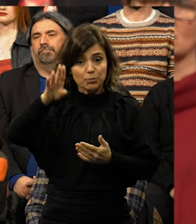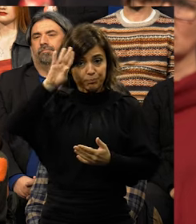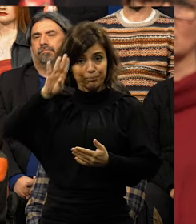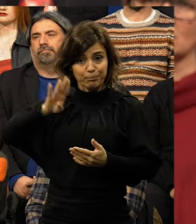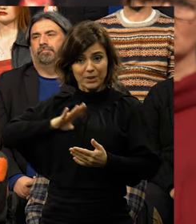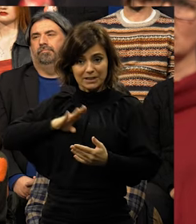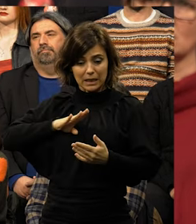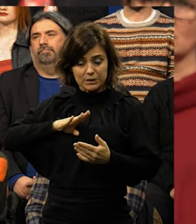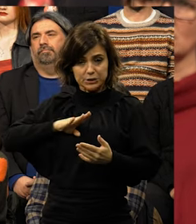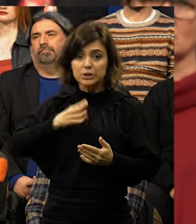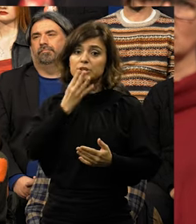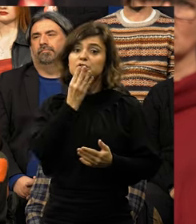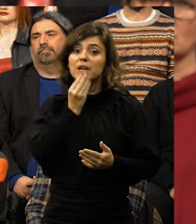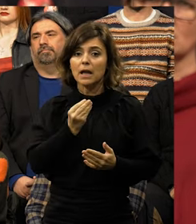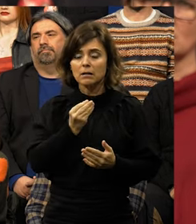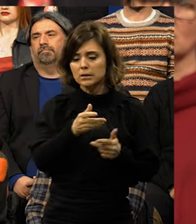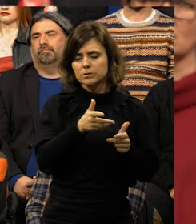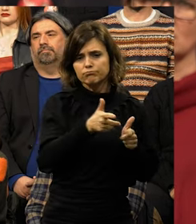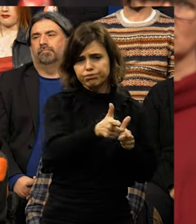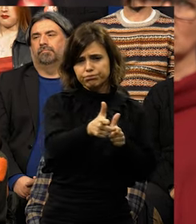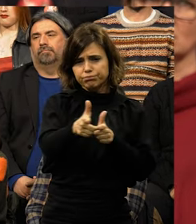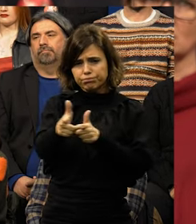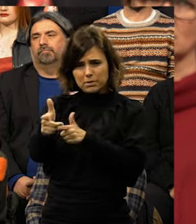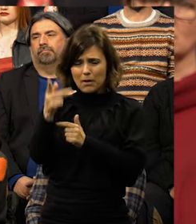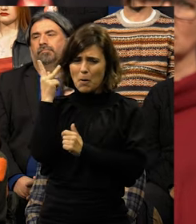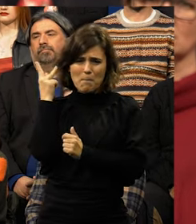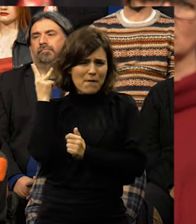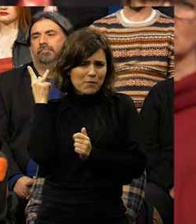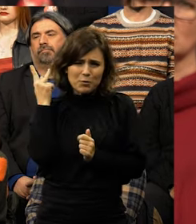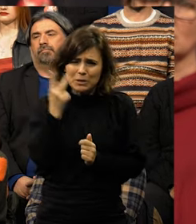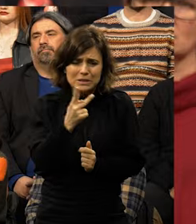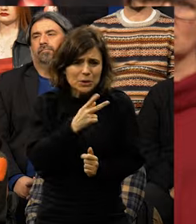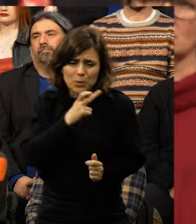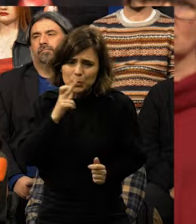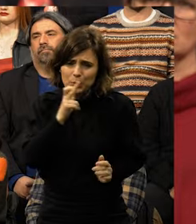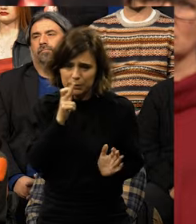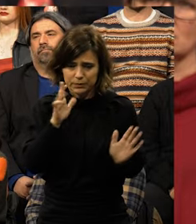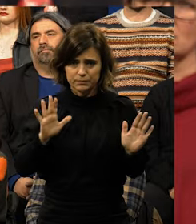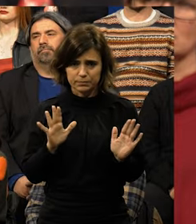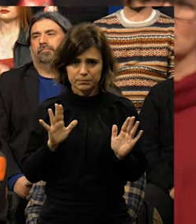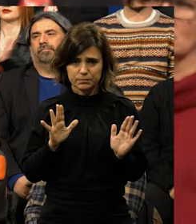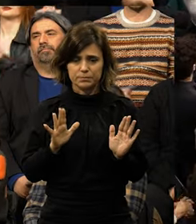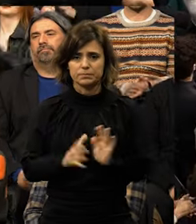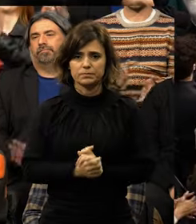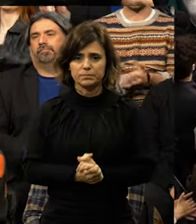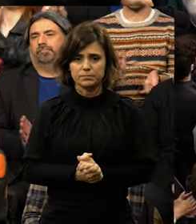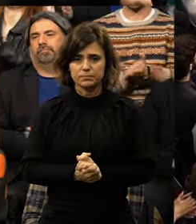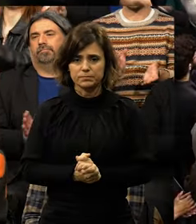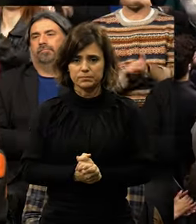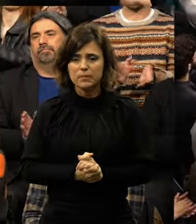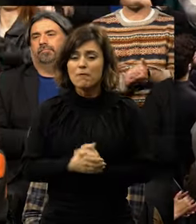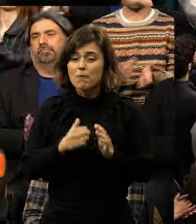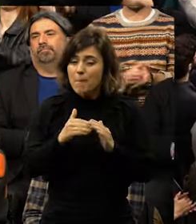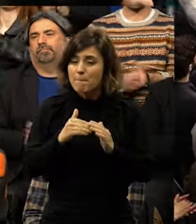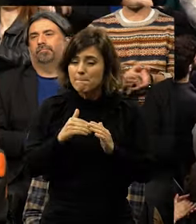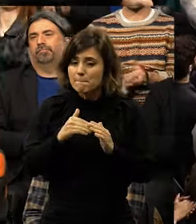numa violência Sem Nome possível porque é objeta e é inimaginável for